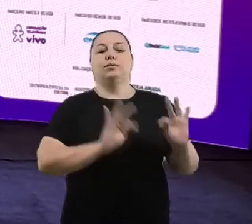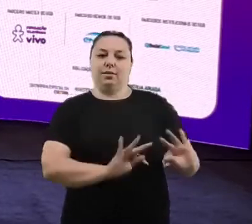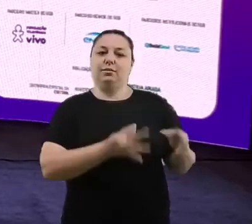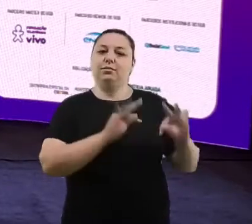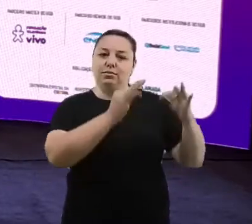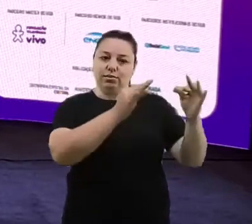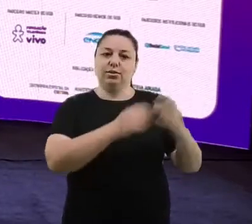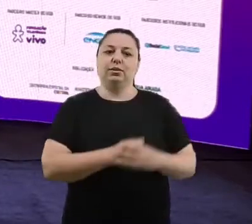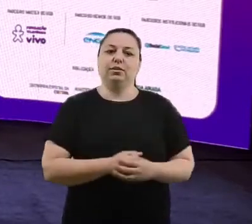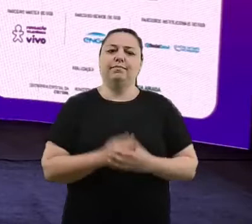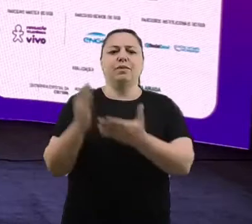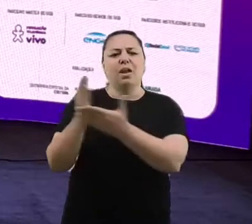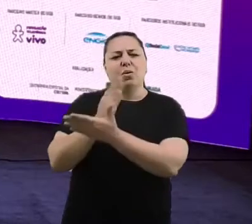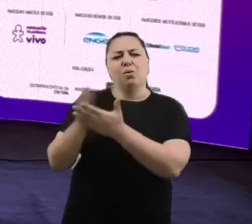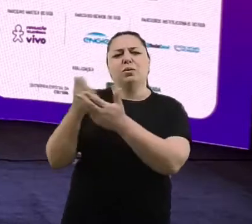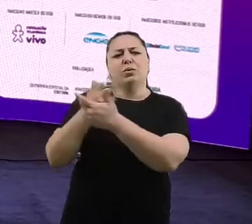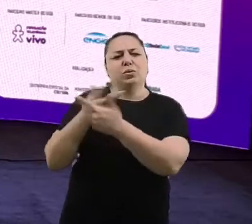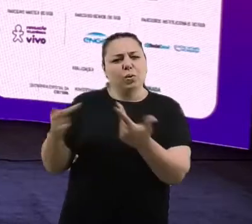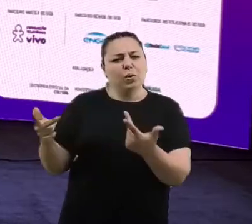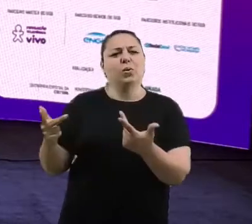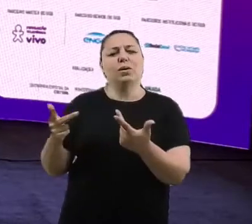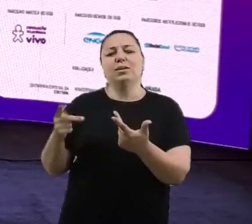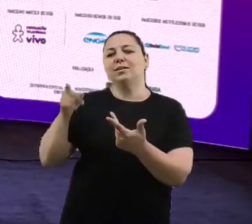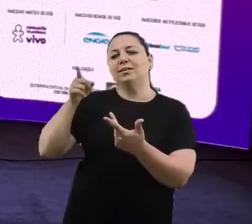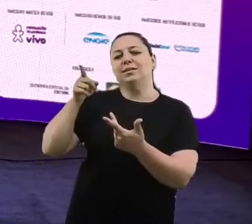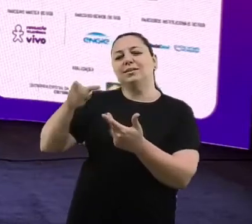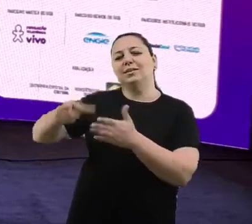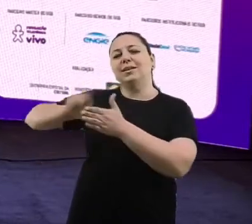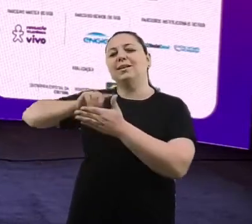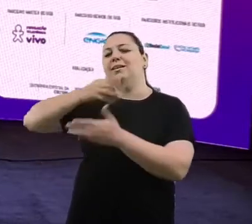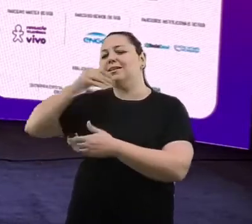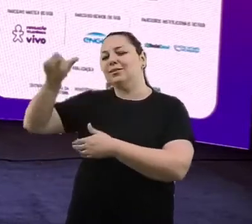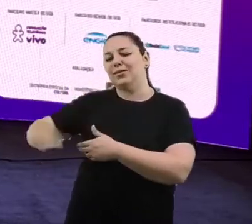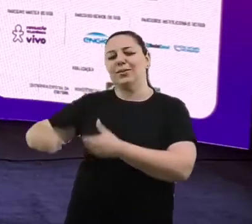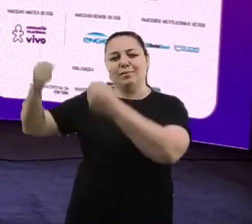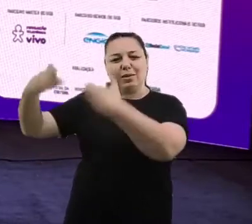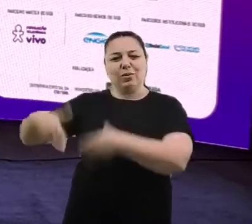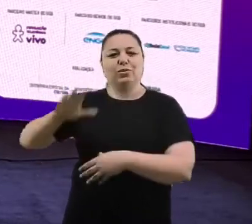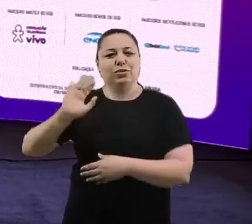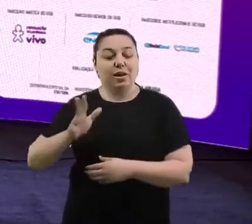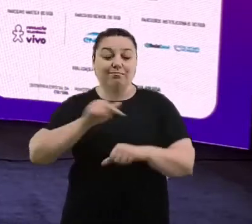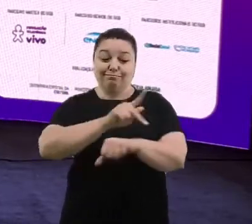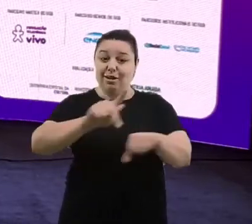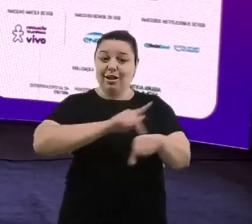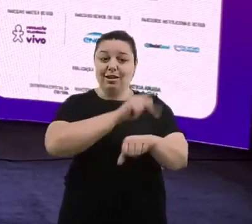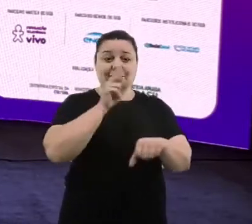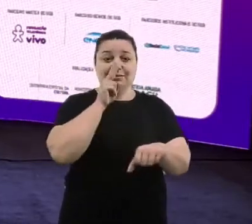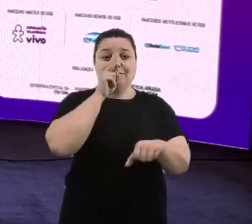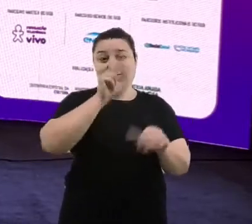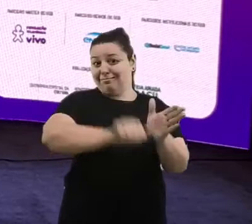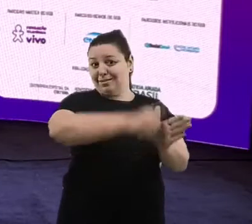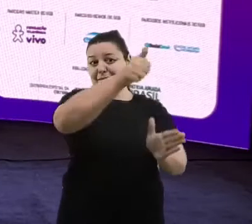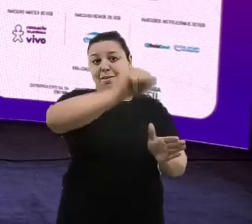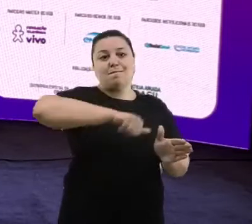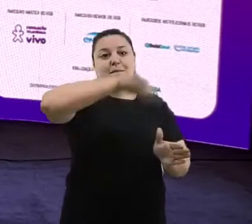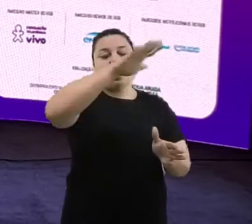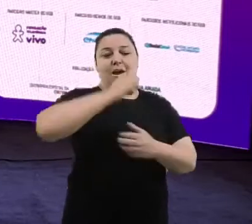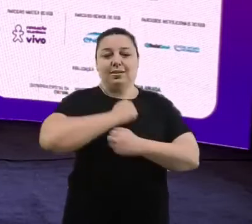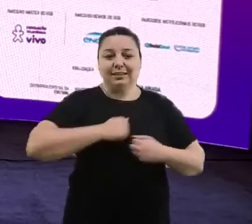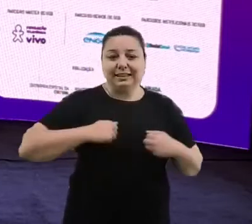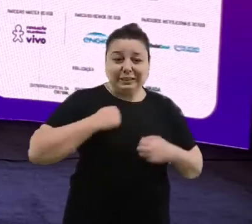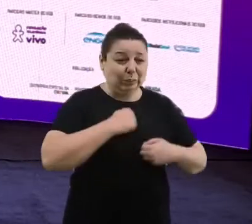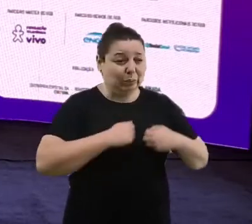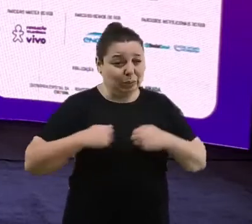né, o país mais ansioso, depressivo, né, mas a gente tem, no dia 27 de agosto, foi o Dia Mundial da Saúde